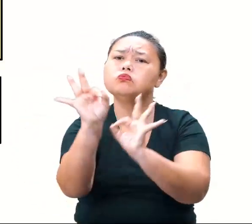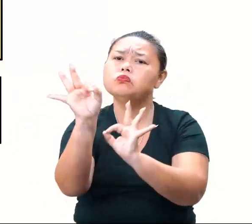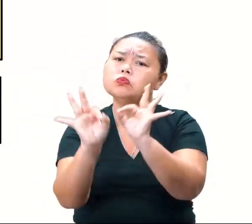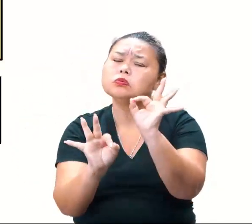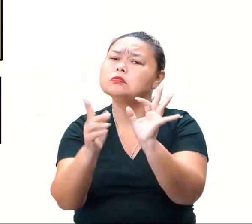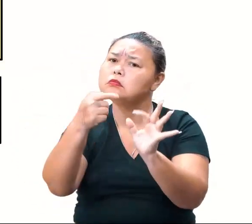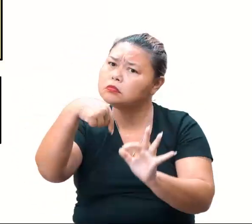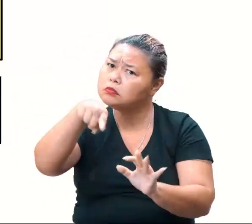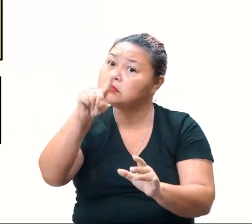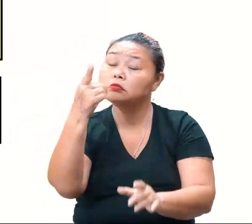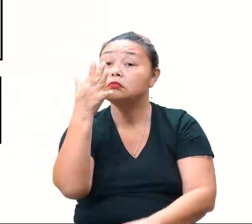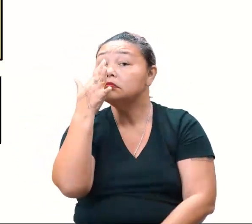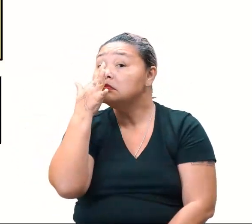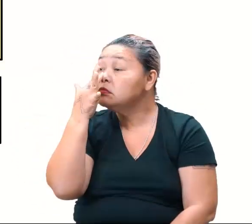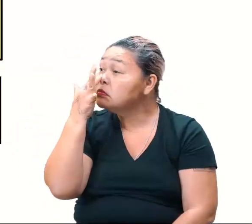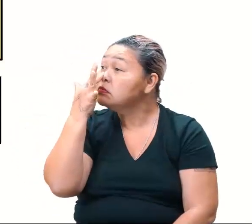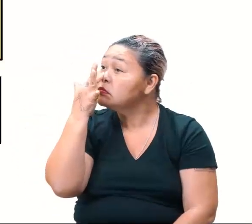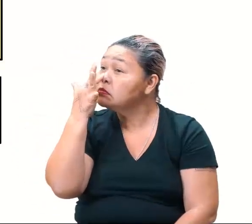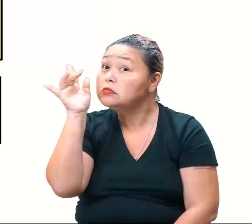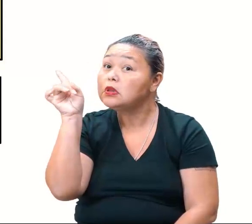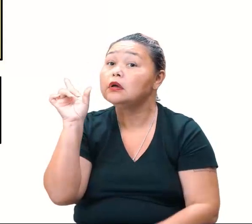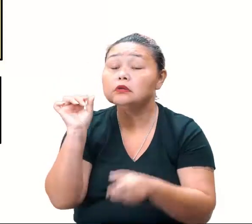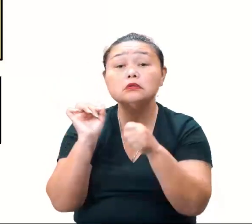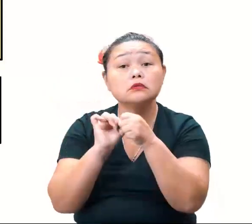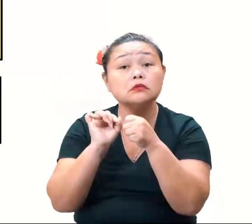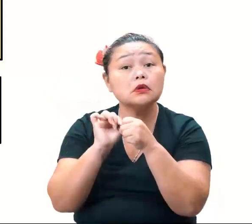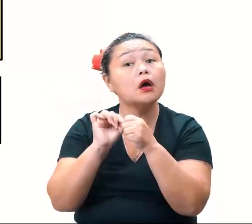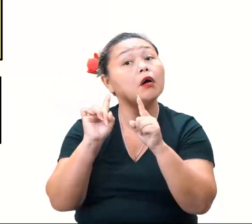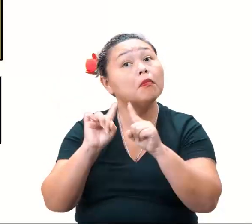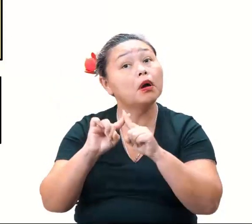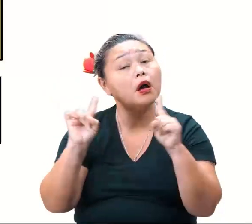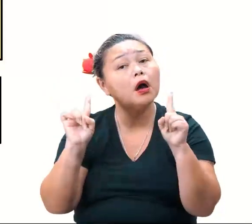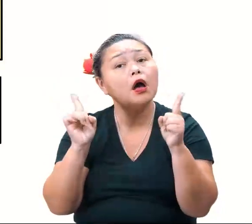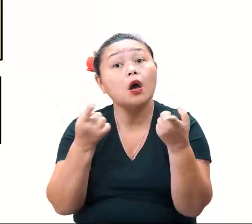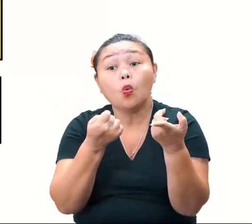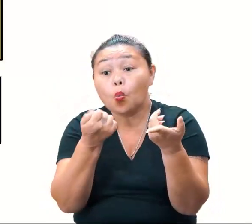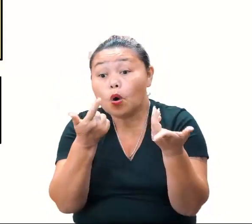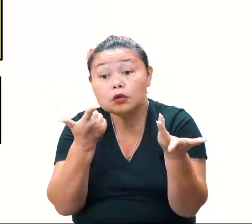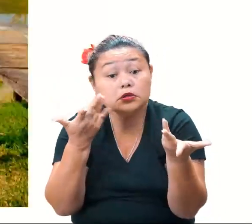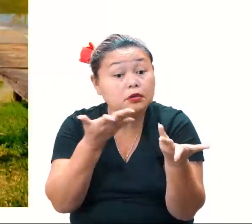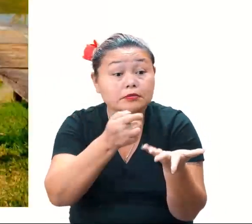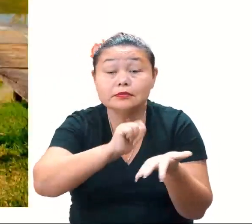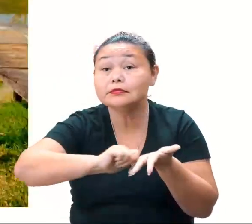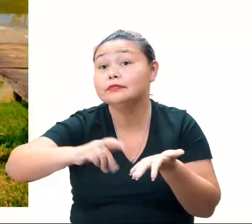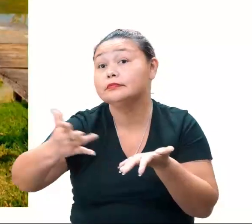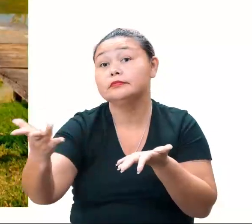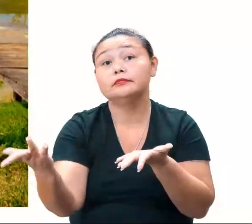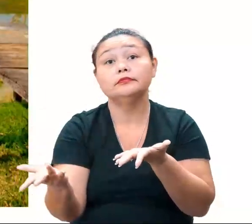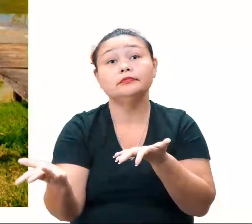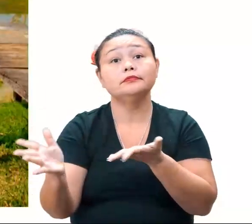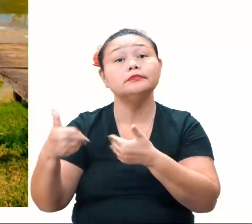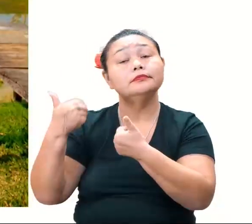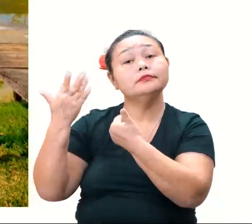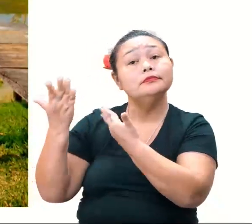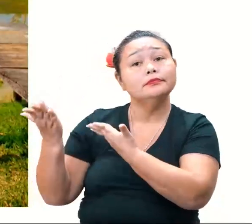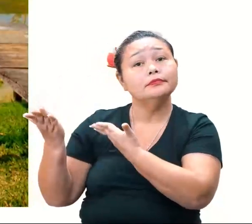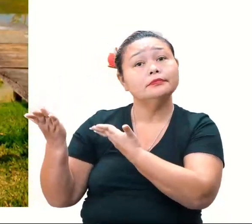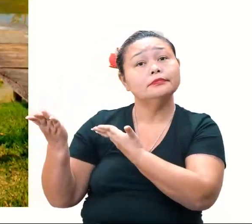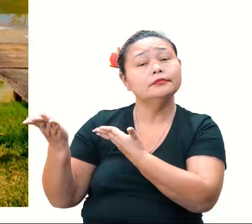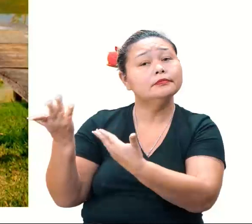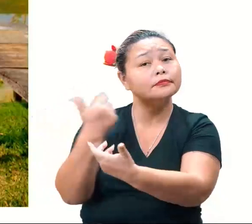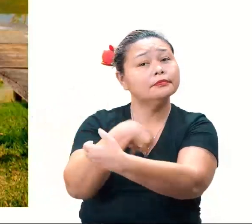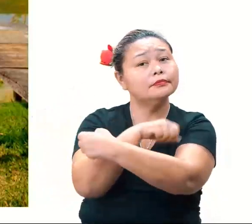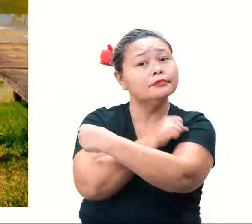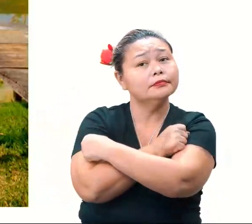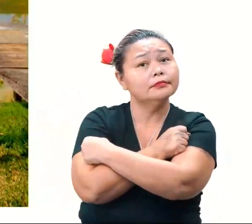possa observar o que está sendo feito. Mas é quase que mecânico fazer isso aí. E aqui fica o nosso abraço. Olha lá,